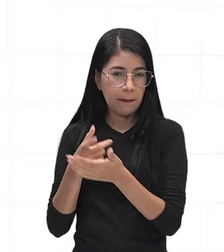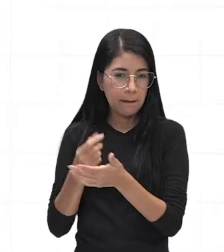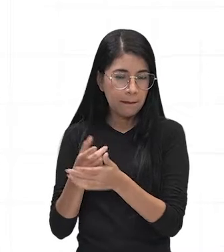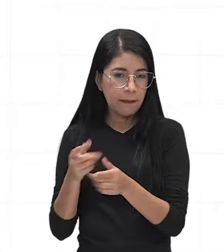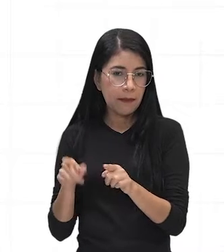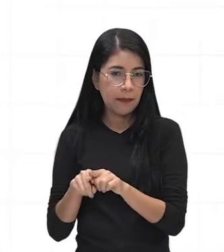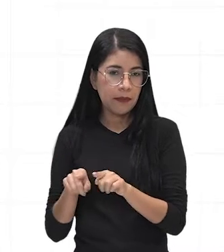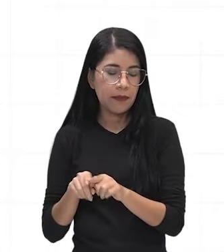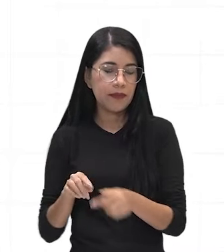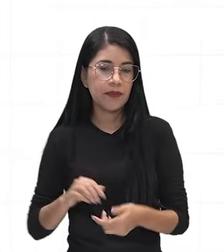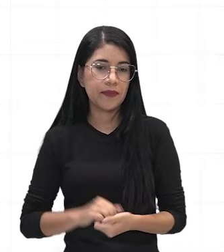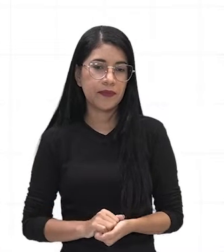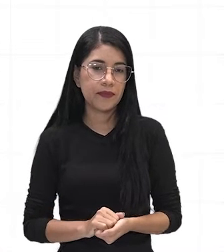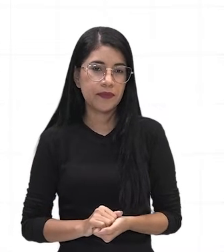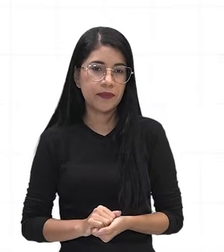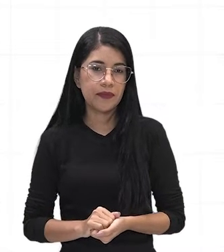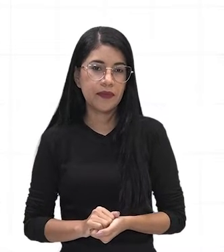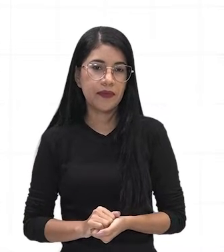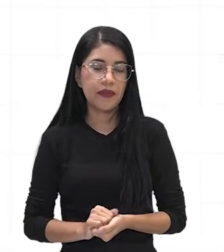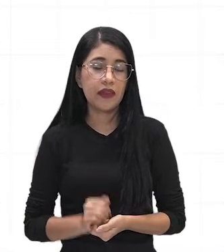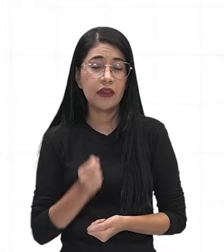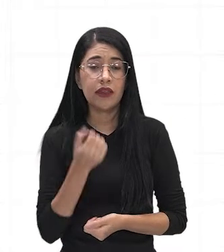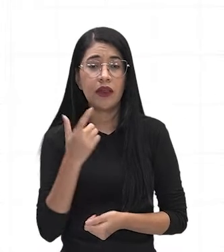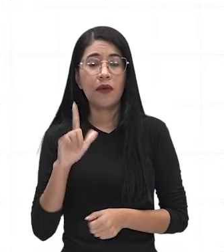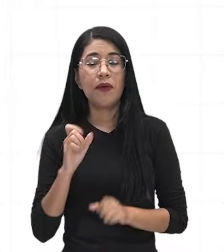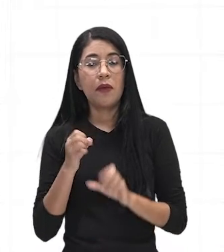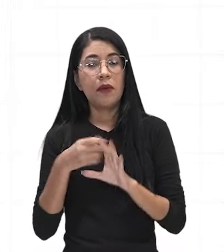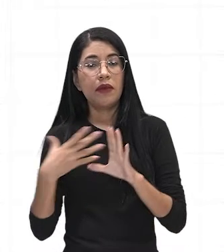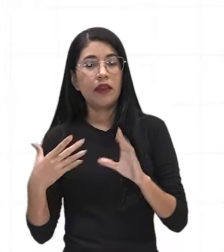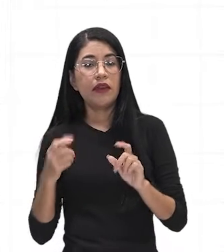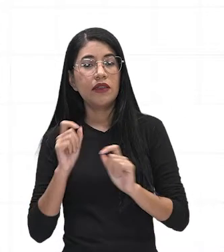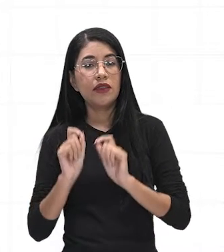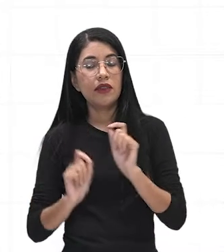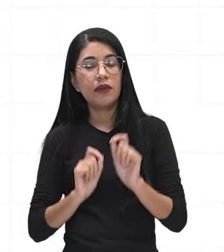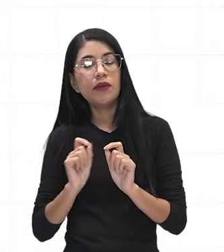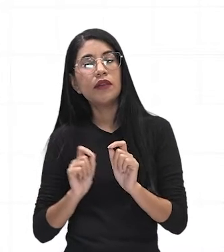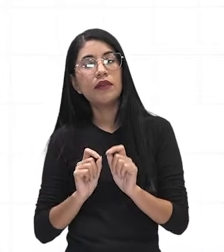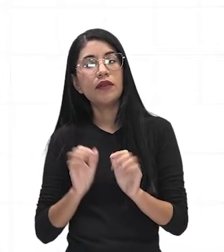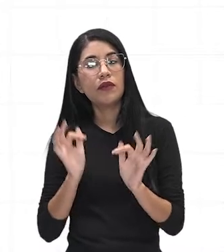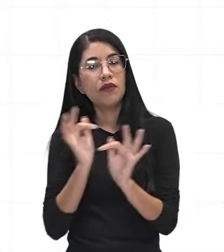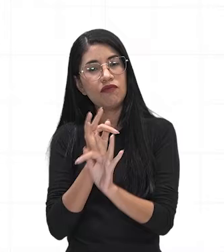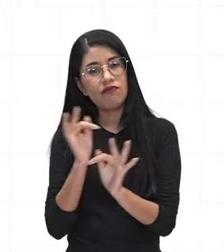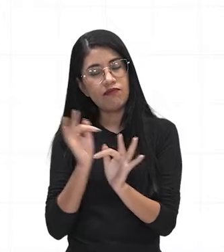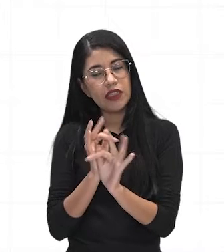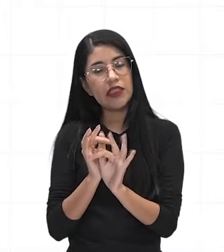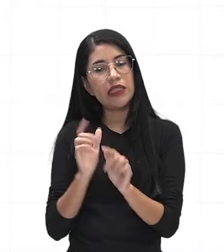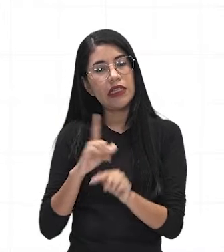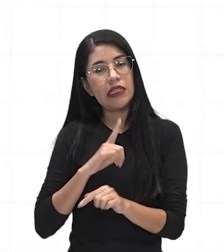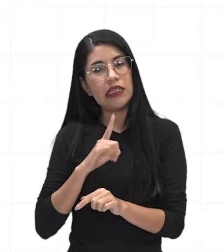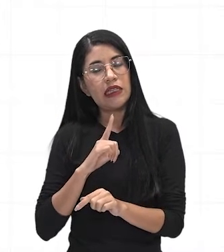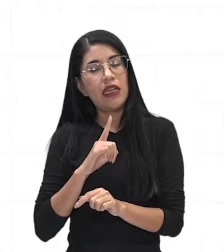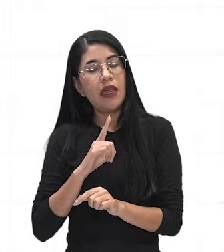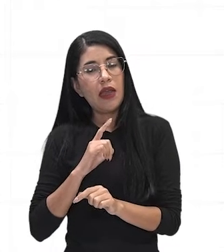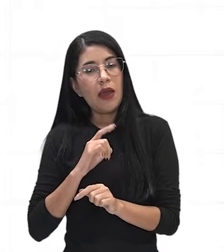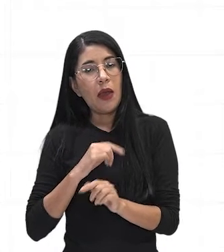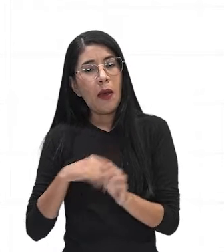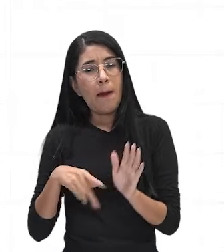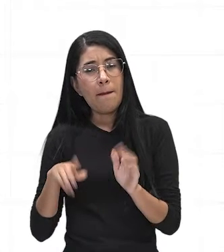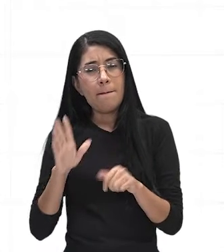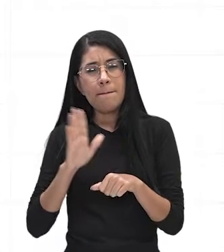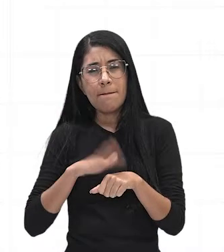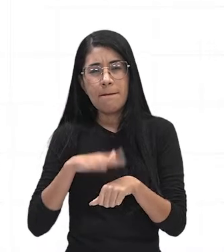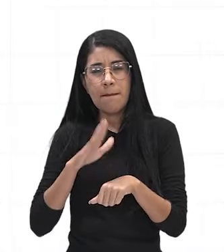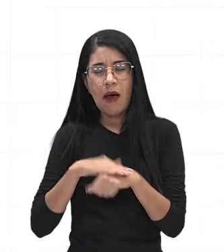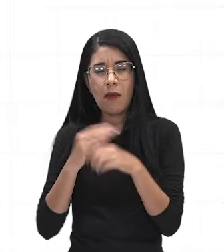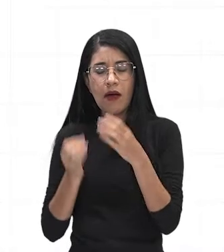comerciar, tá? Então, outra característica aí dos fenícios, os fenícios tinham fabricação própria